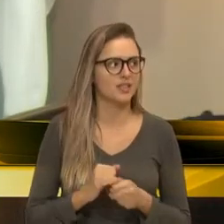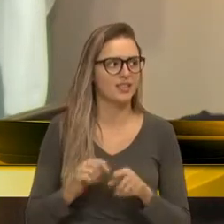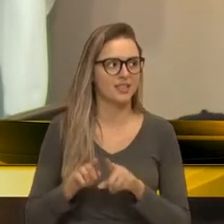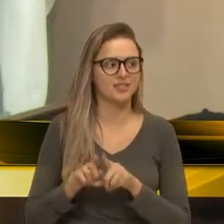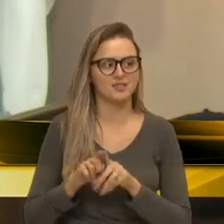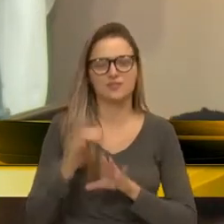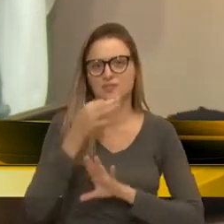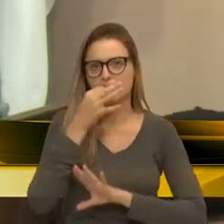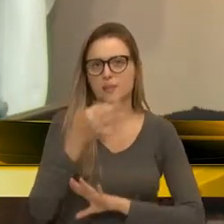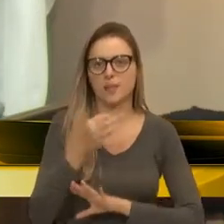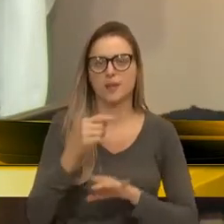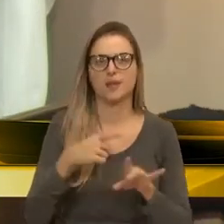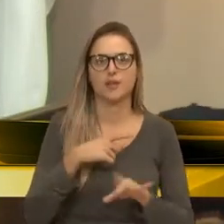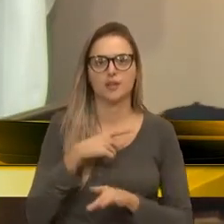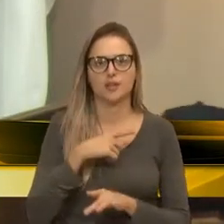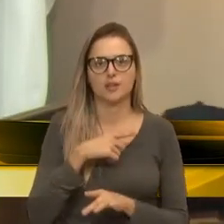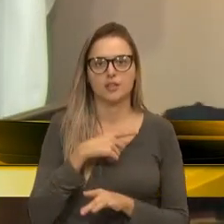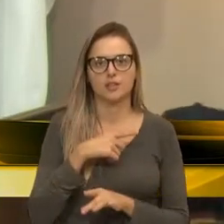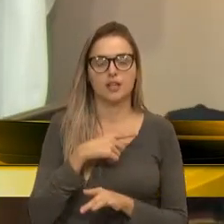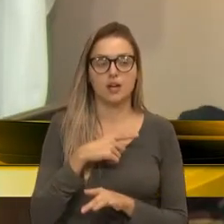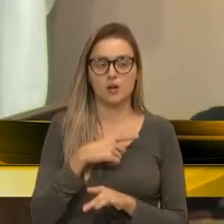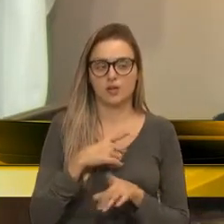sugestão de haver